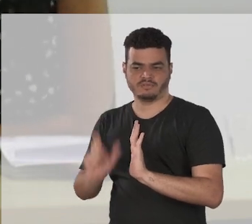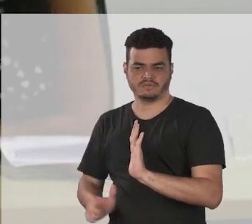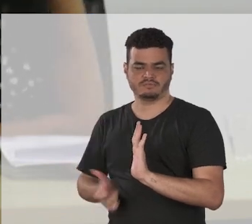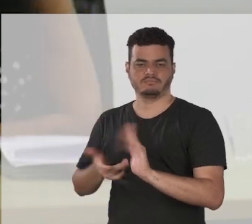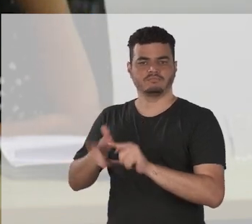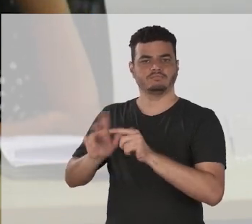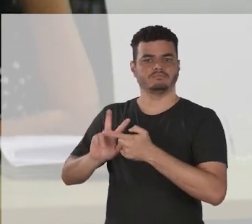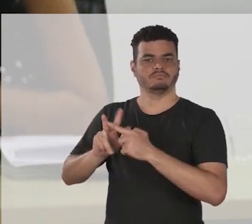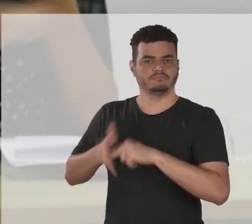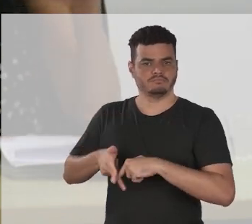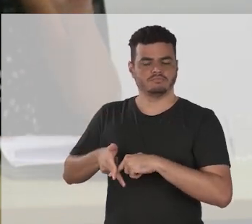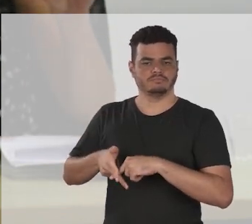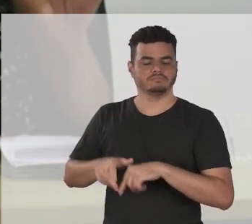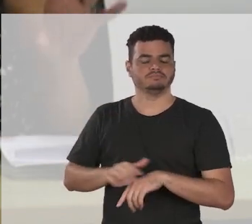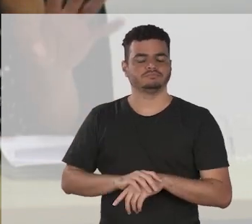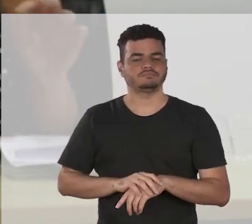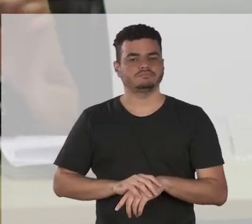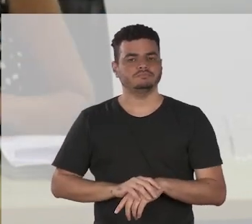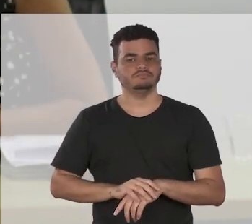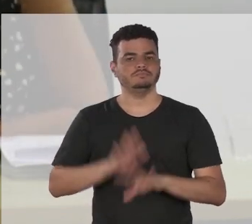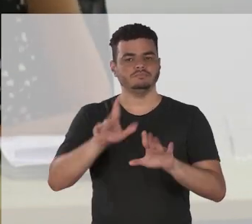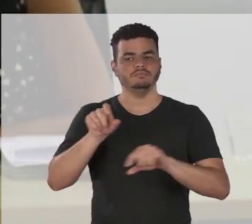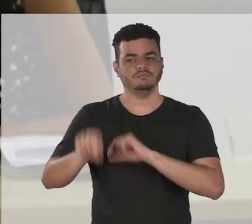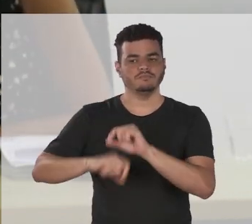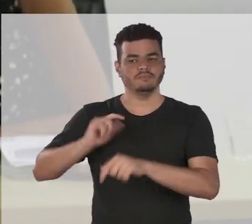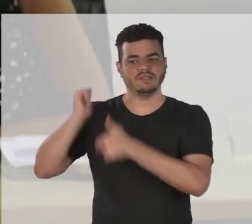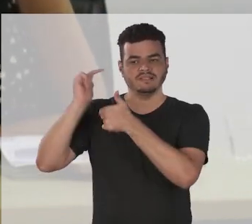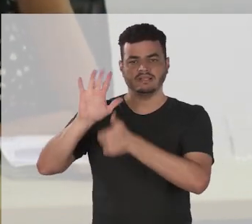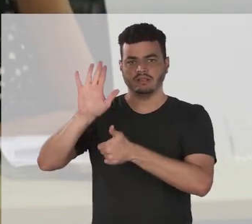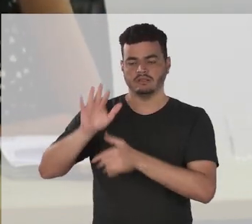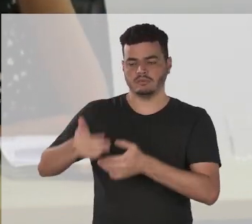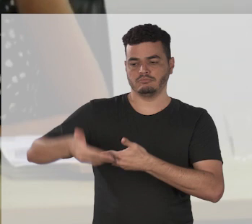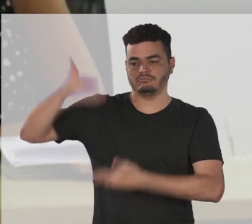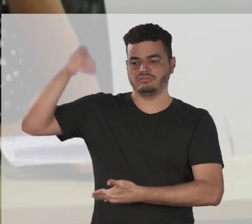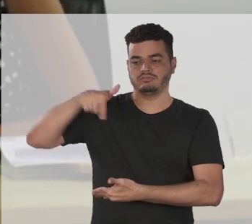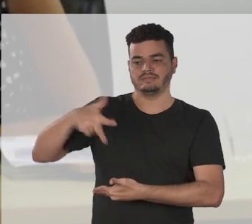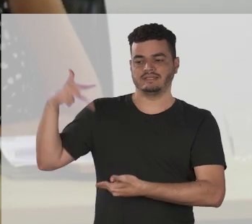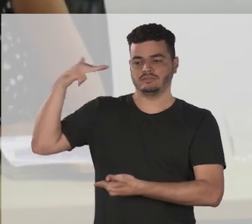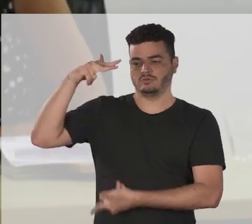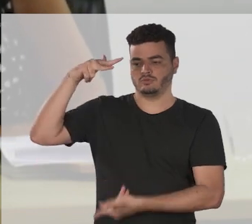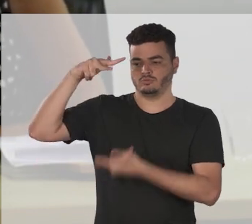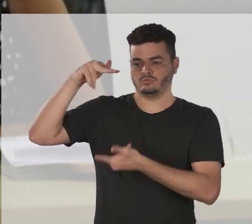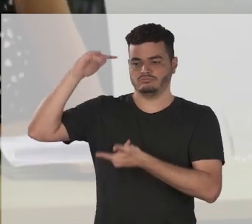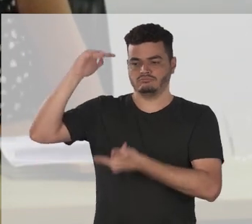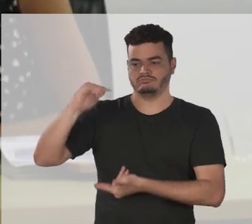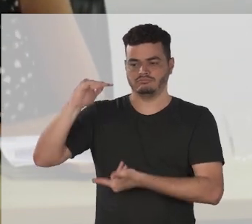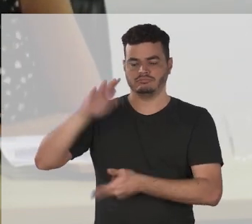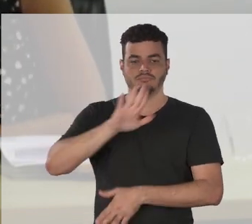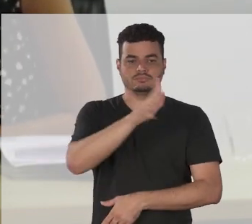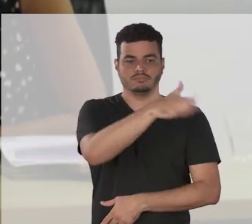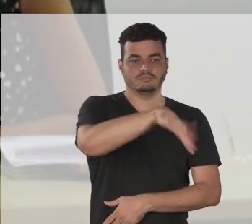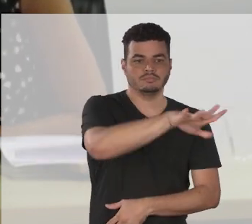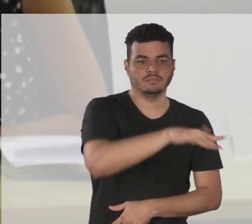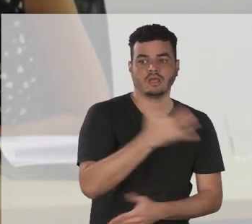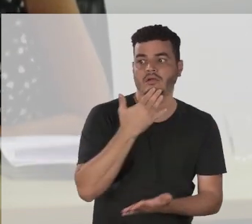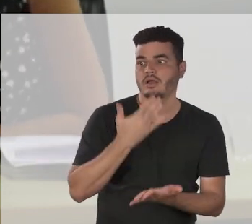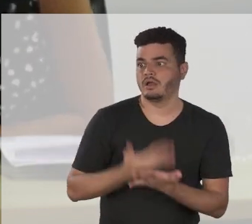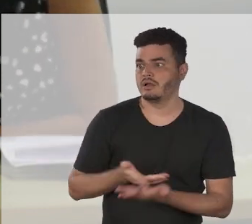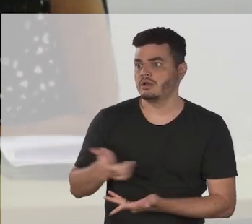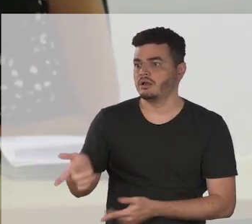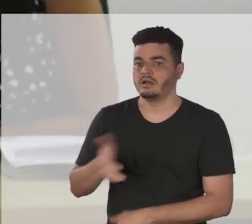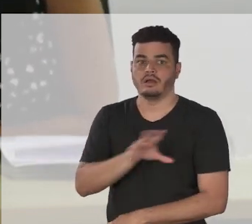muitas versões do conto, é um conto muito comprido, então tem diferentes versões. E as crianças gostou tanto do conto,